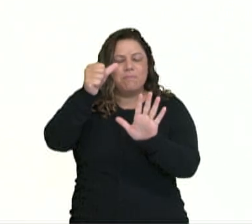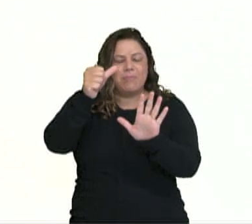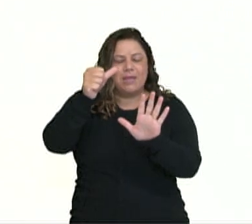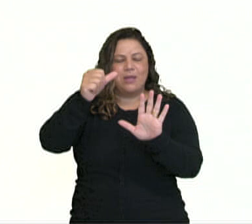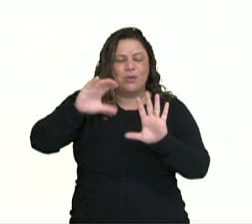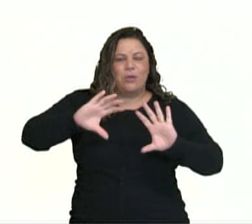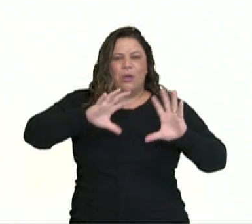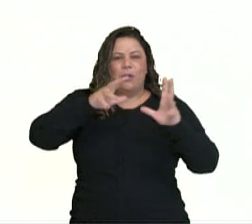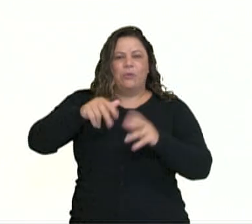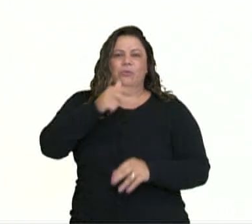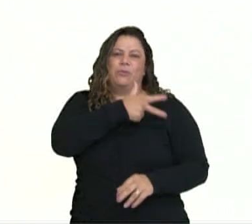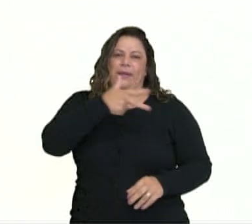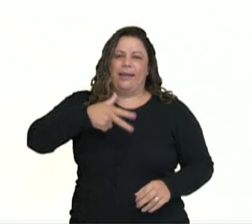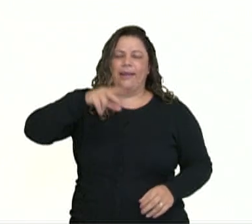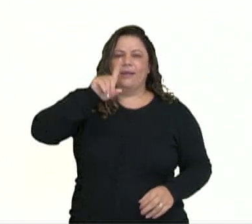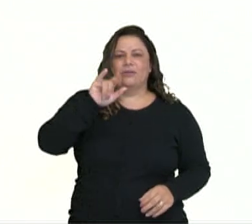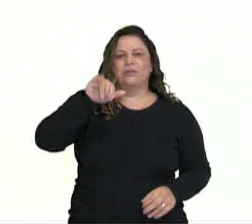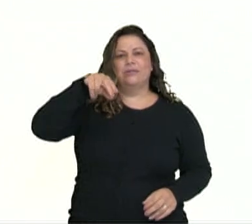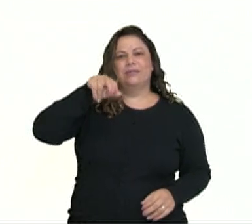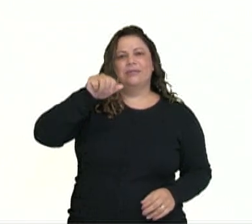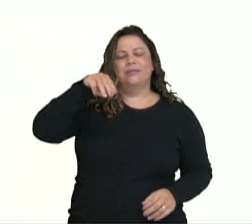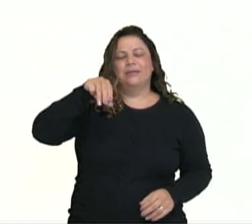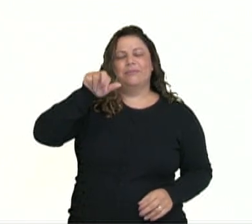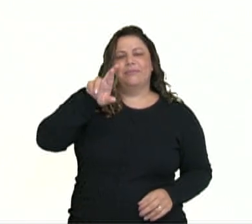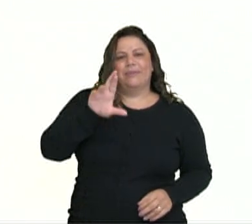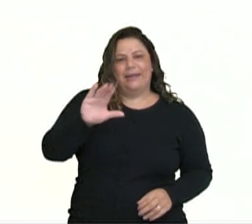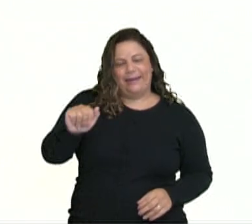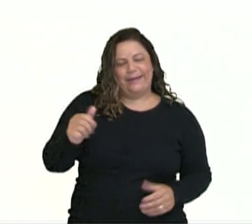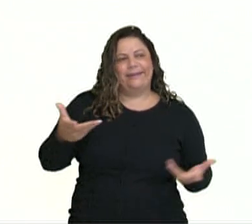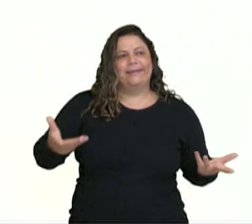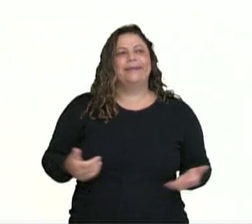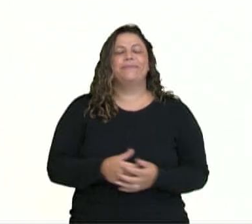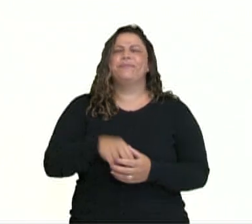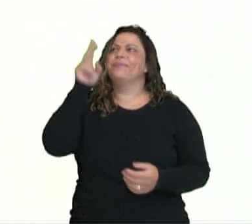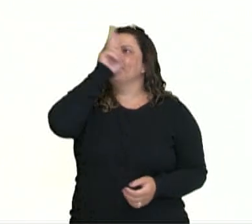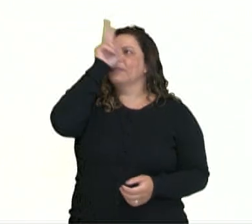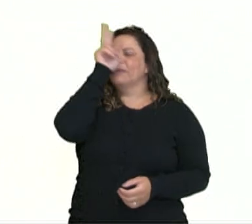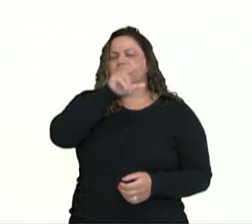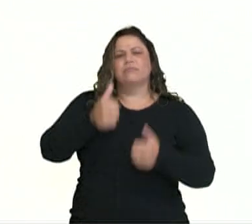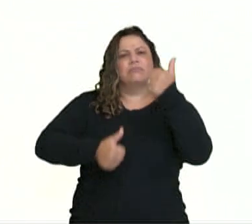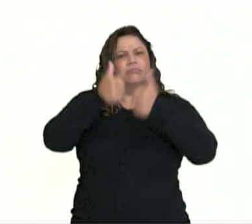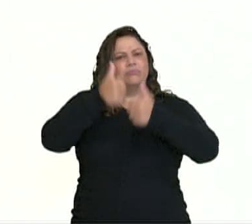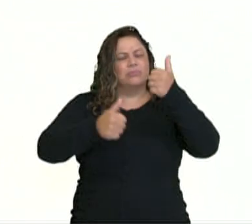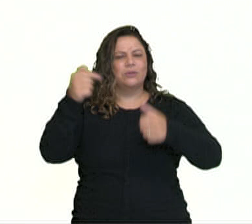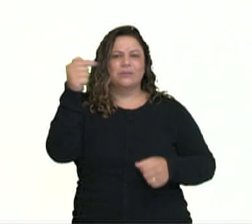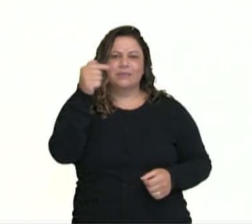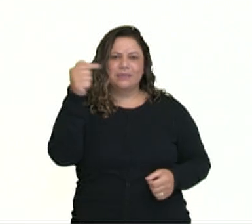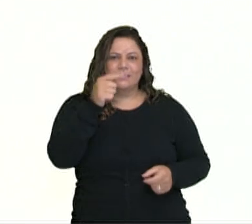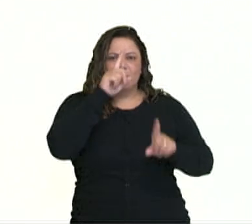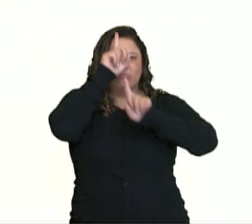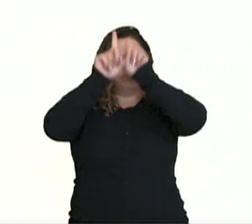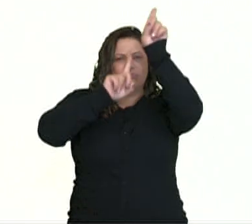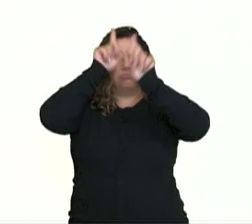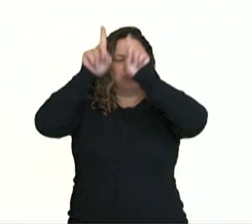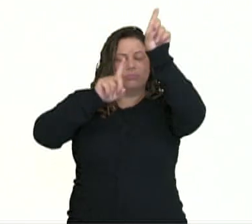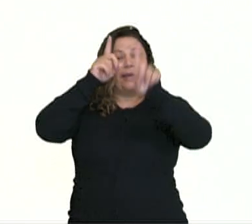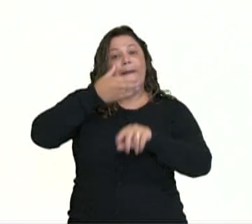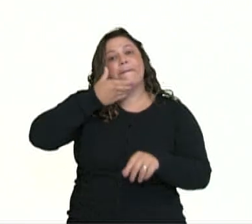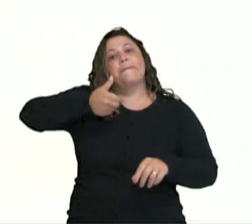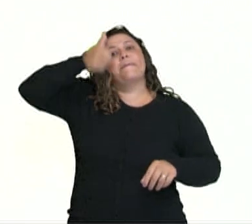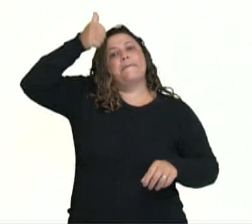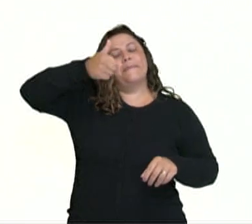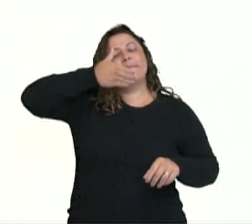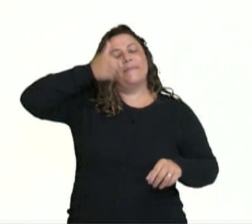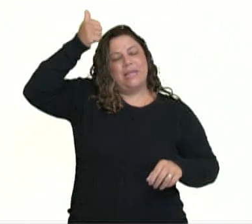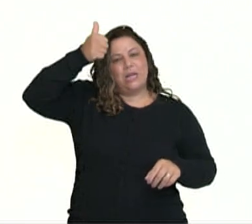Dinamarca. Lembrando que esse futebol de 7 foi criado também para melhorar